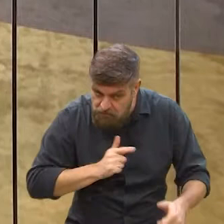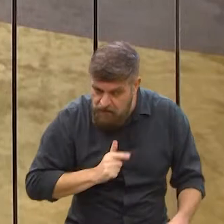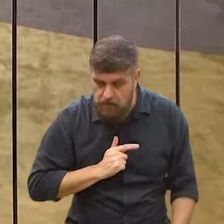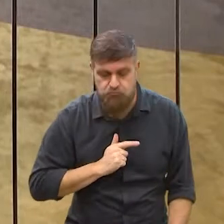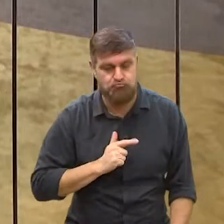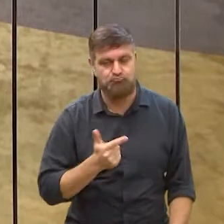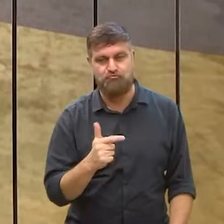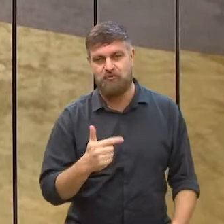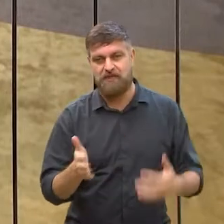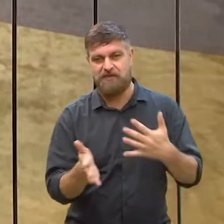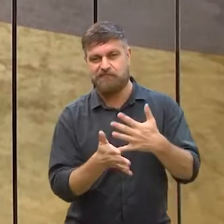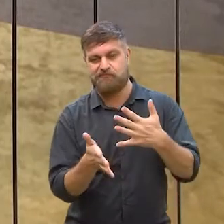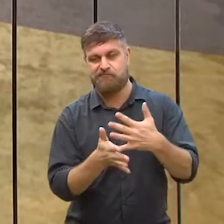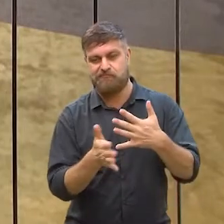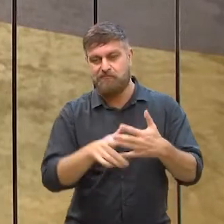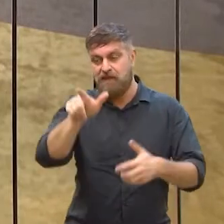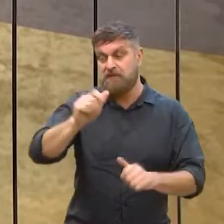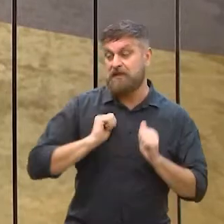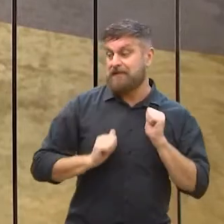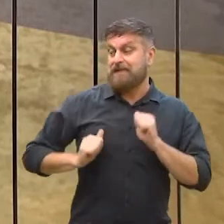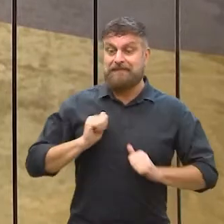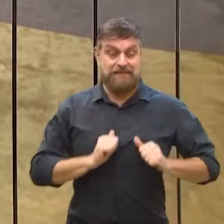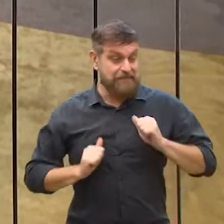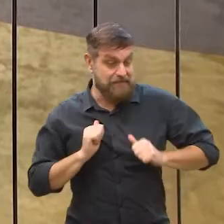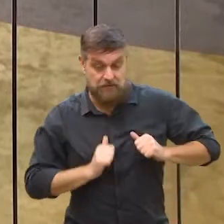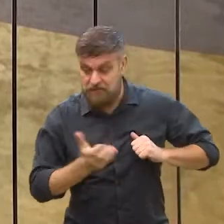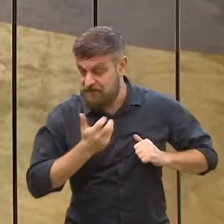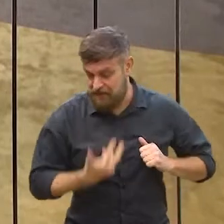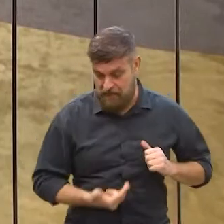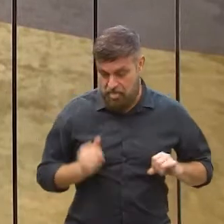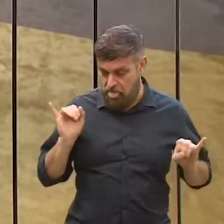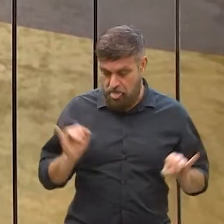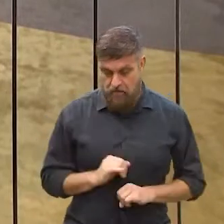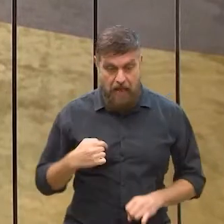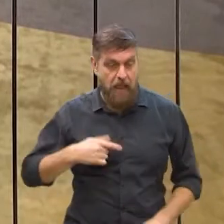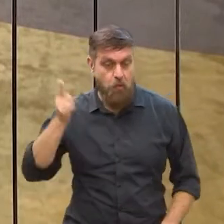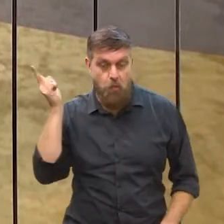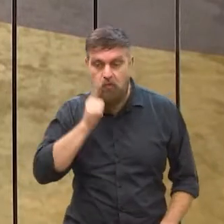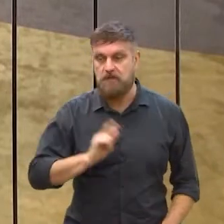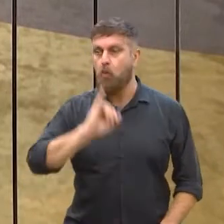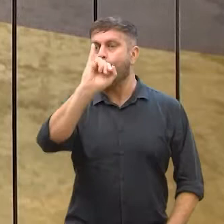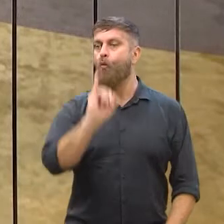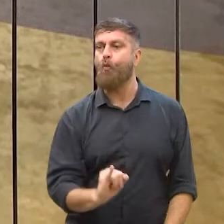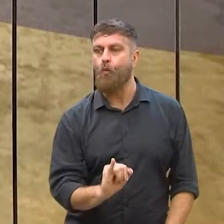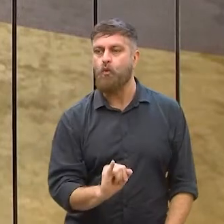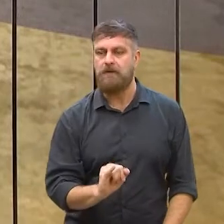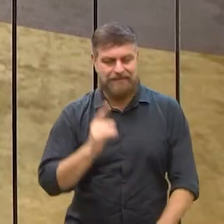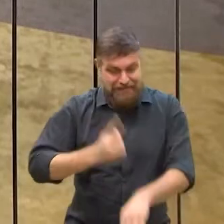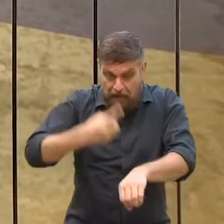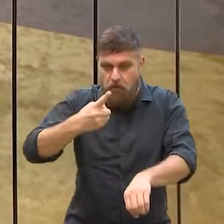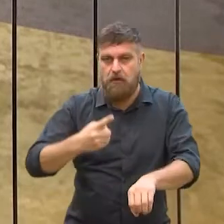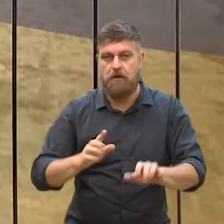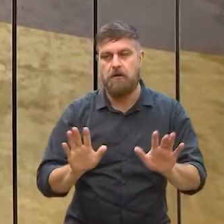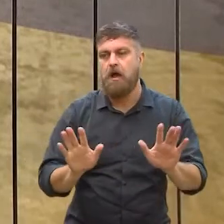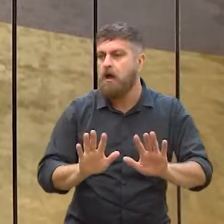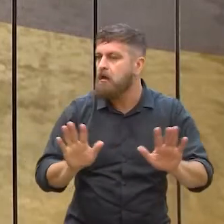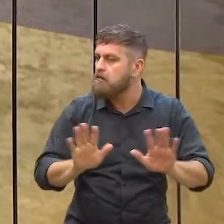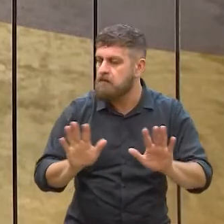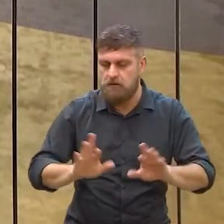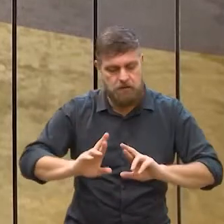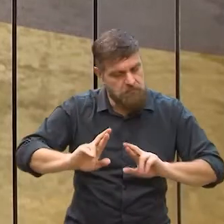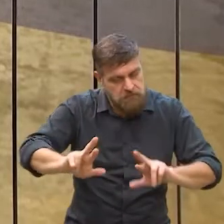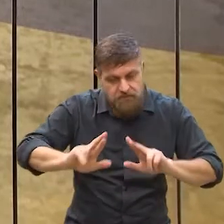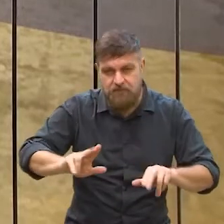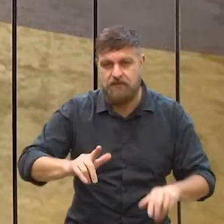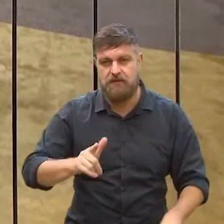muito ansioso, querendo buscar a cirurgia como um tratamento imediatista, e não pode ser assim. Ele